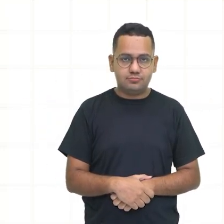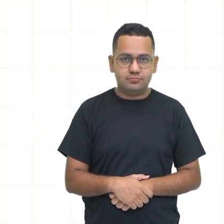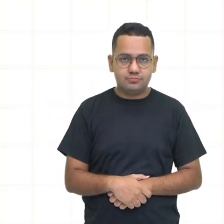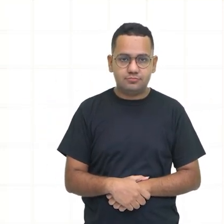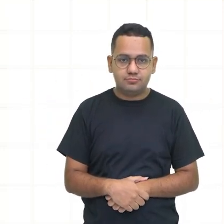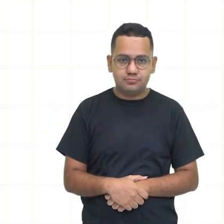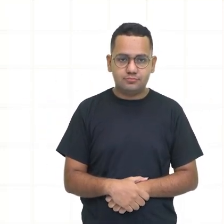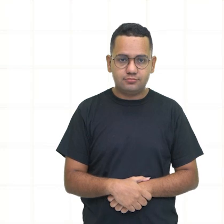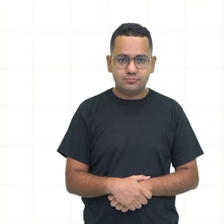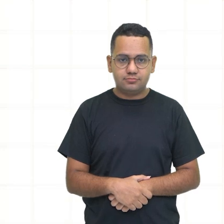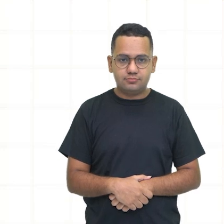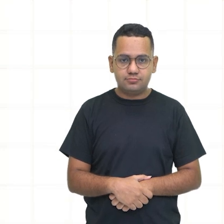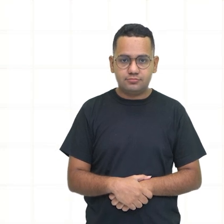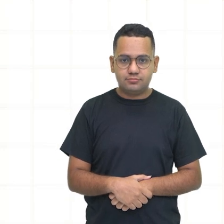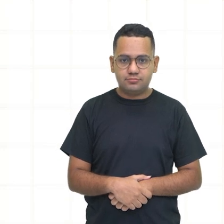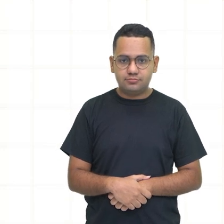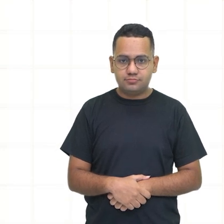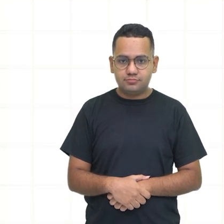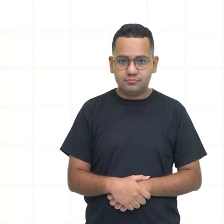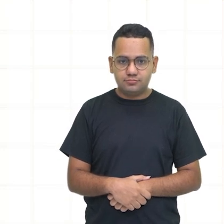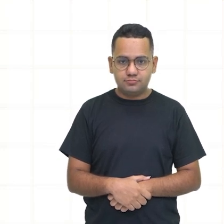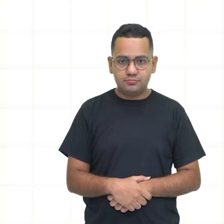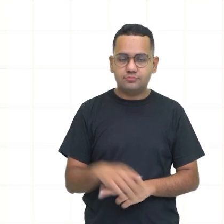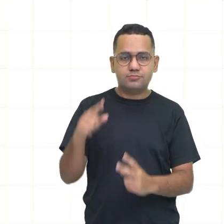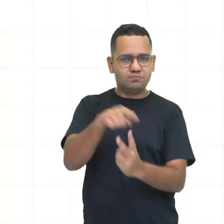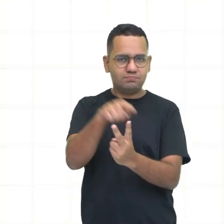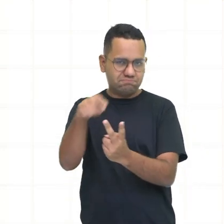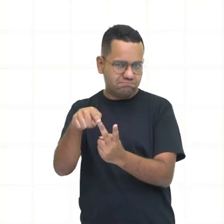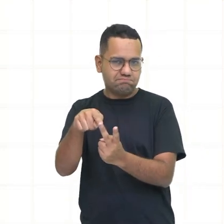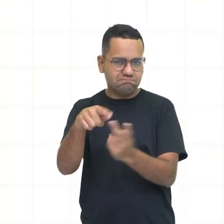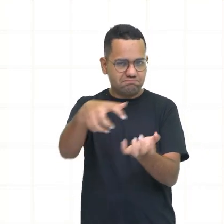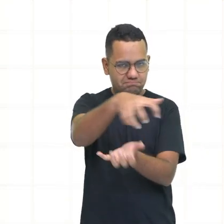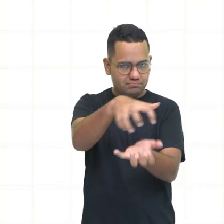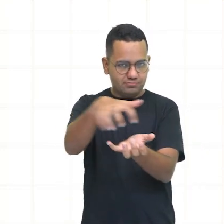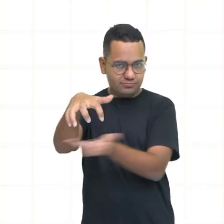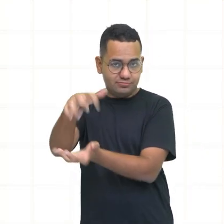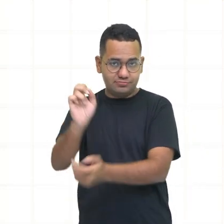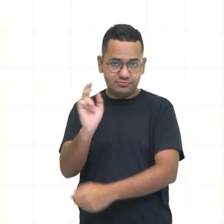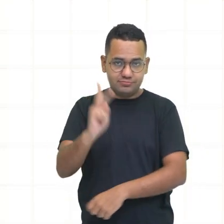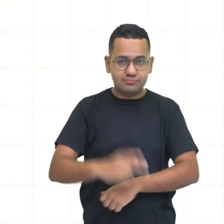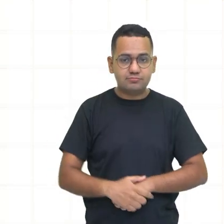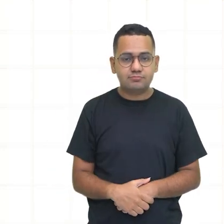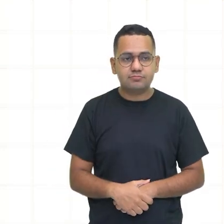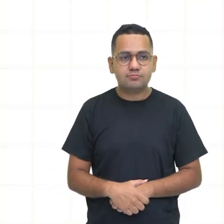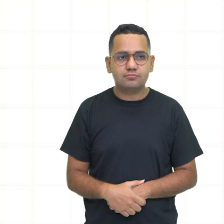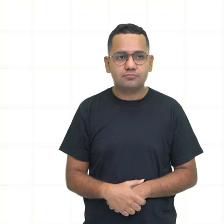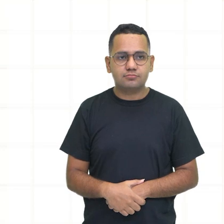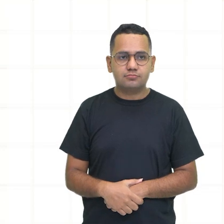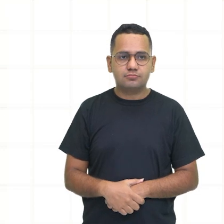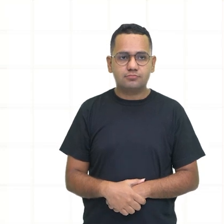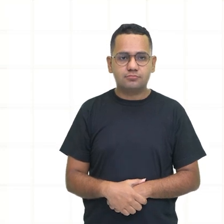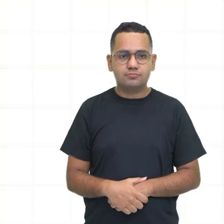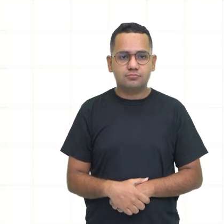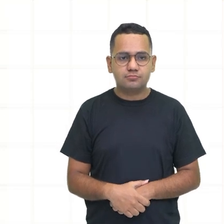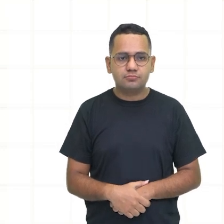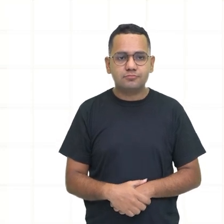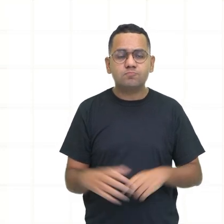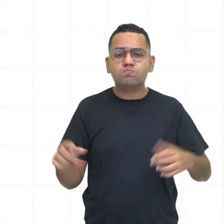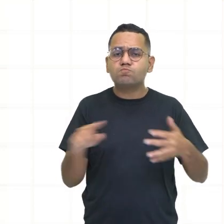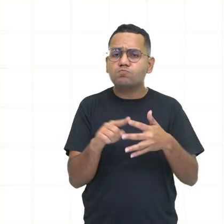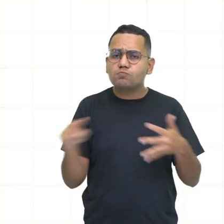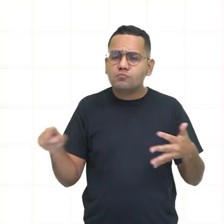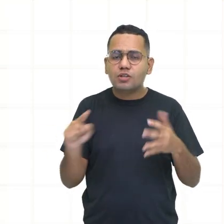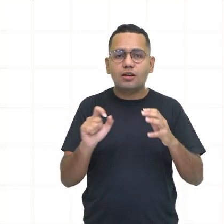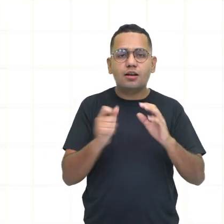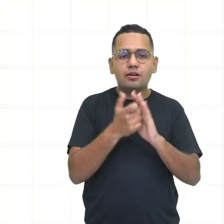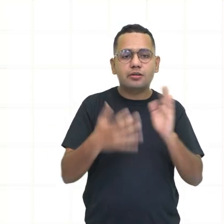tá? Revolta da Armada e Revolta ou Revolução Federalista, para a gente não se perder. Então,